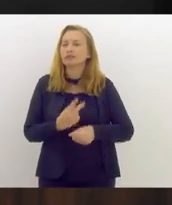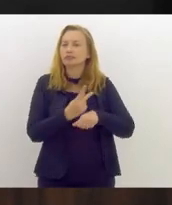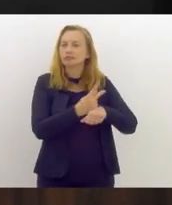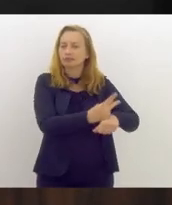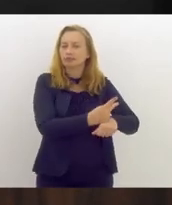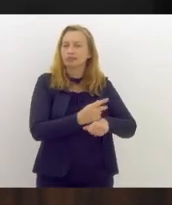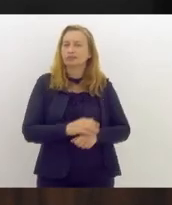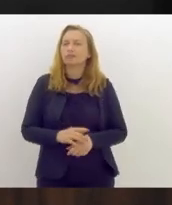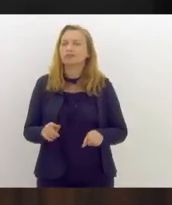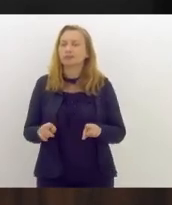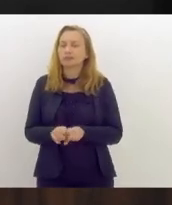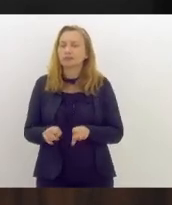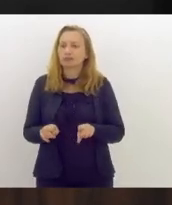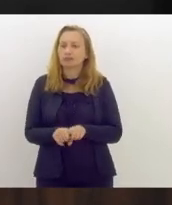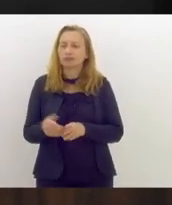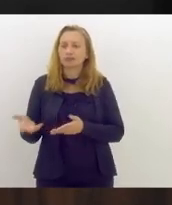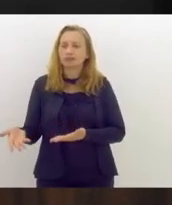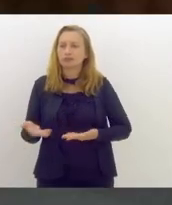convido também